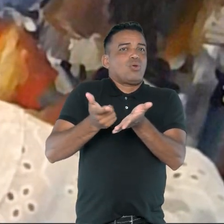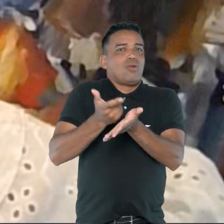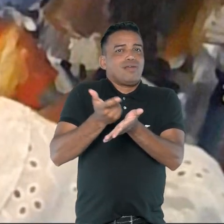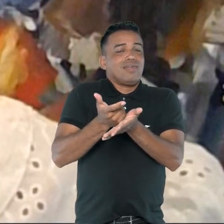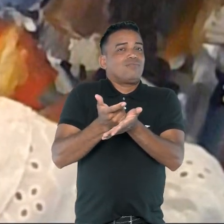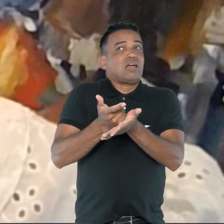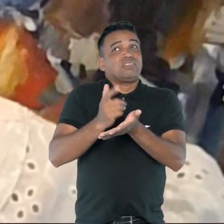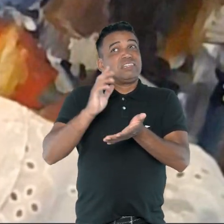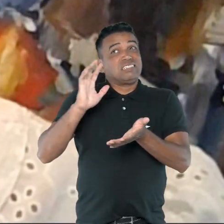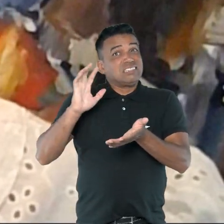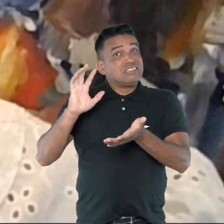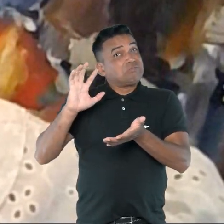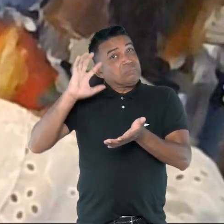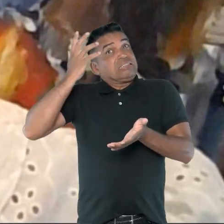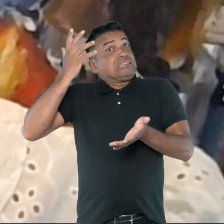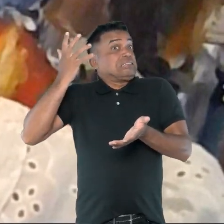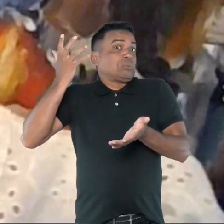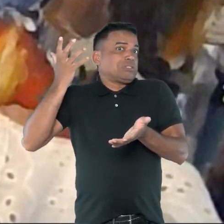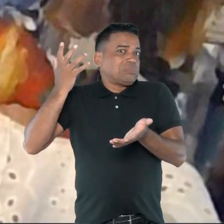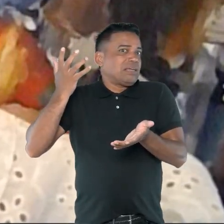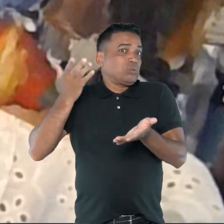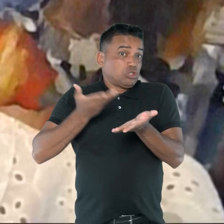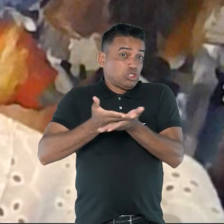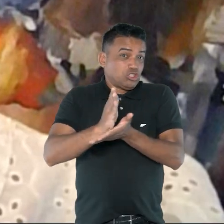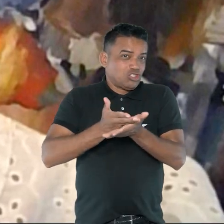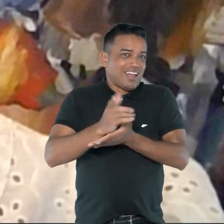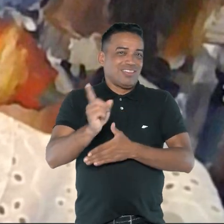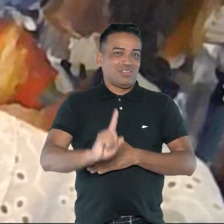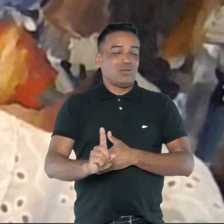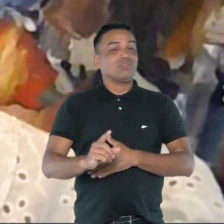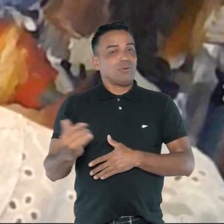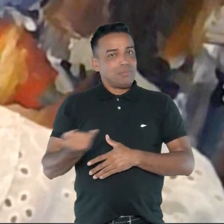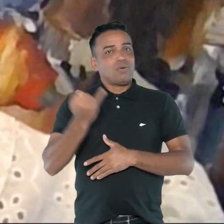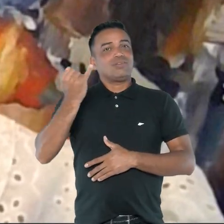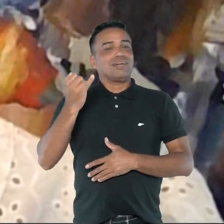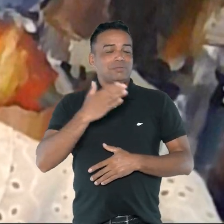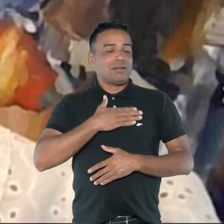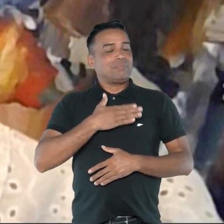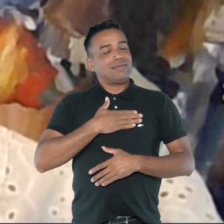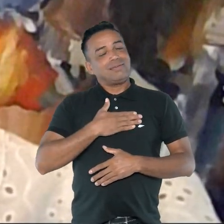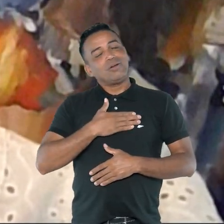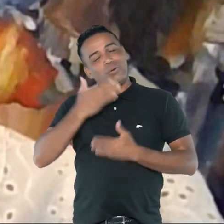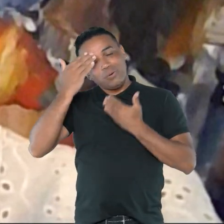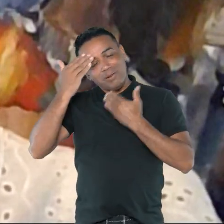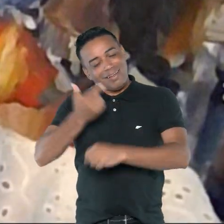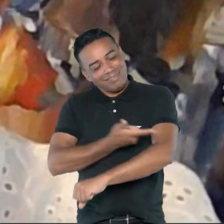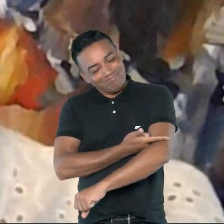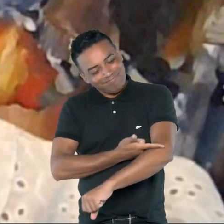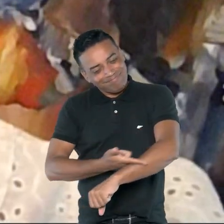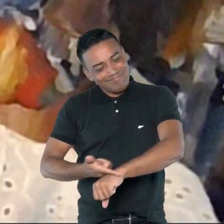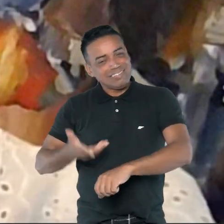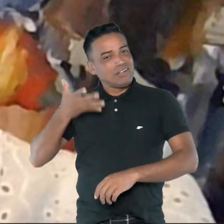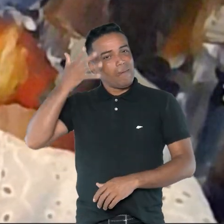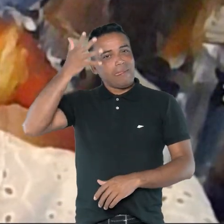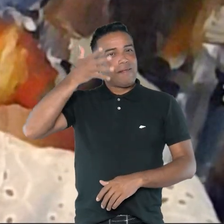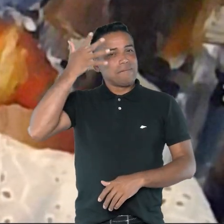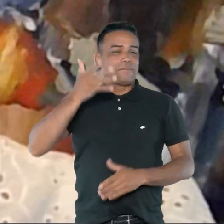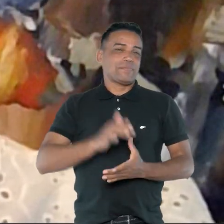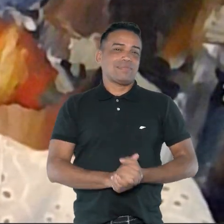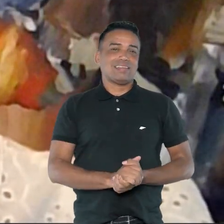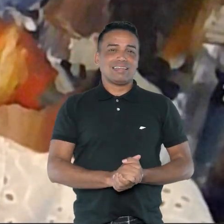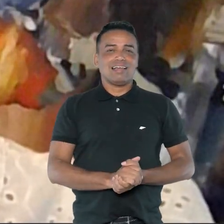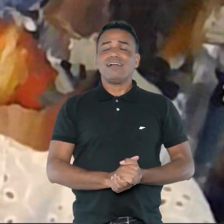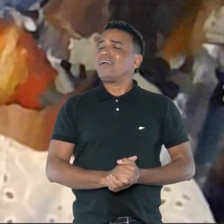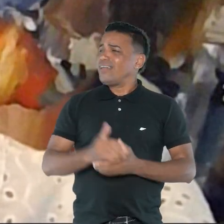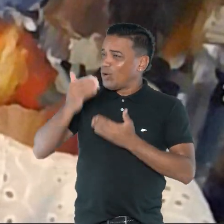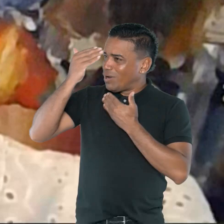talvez faça um efeito menos chato, assim, então é importante para mim, muito generoso esse